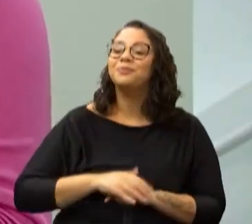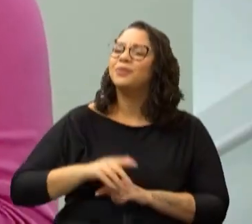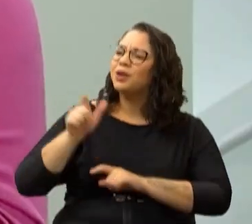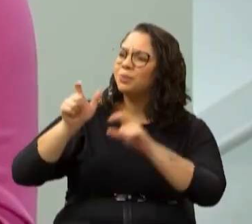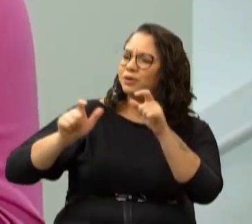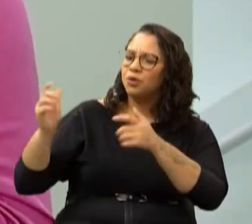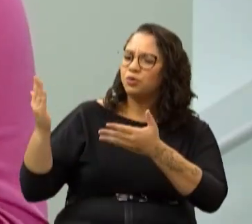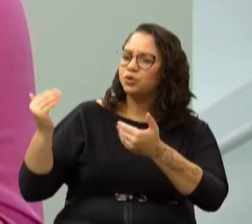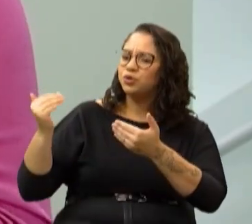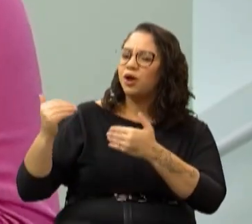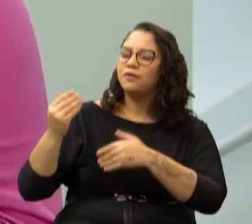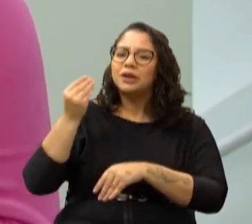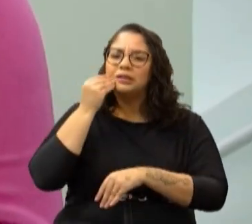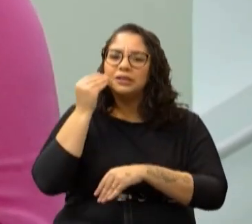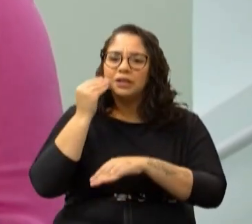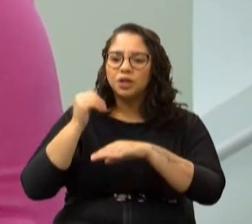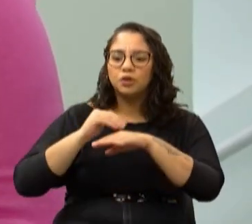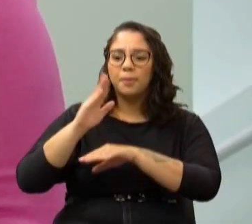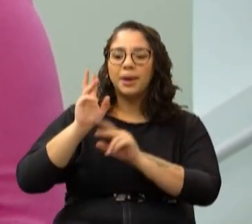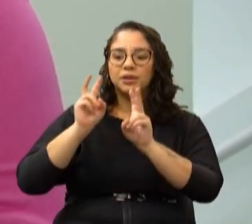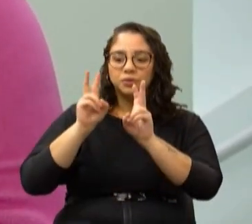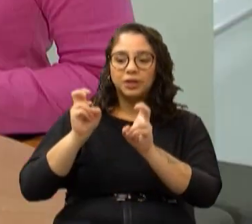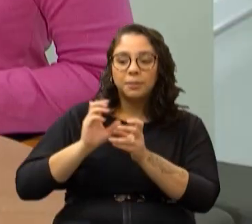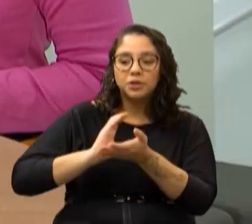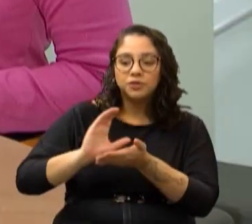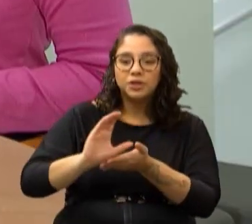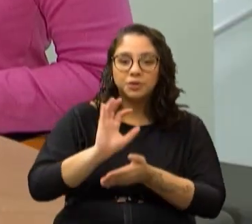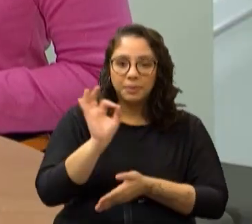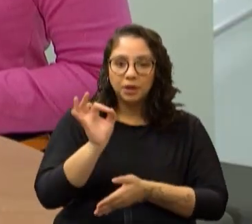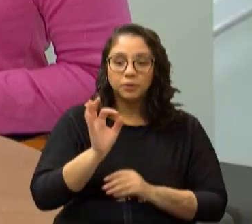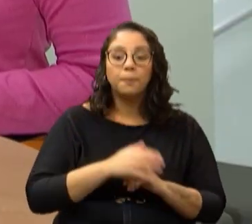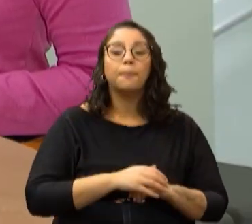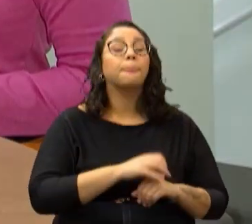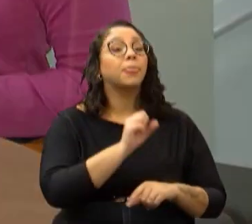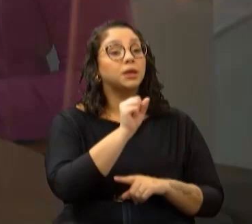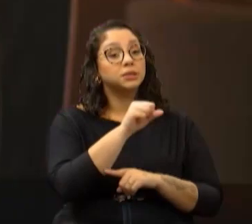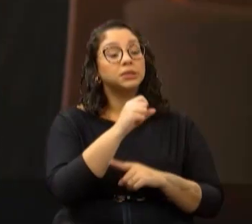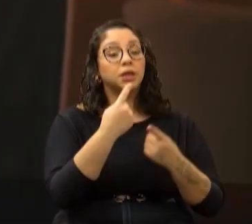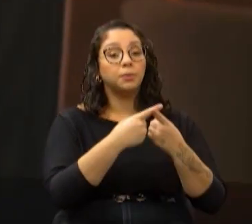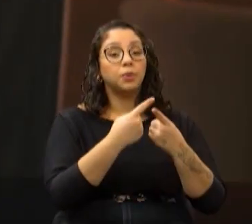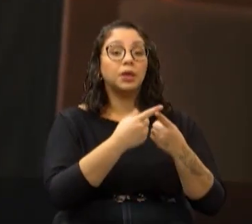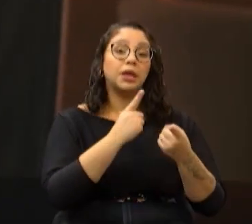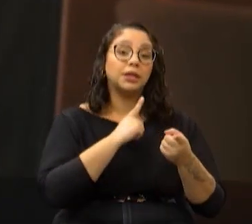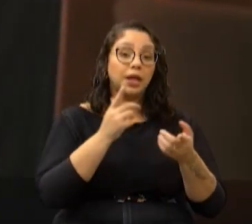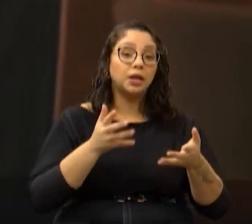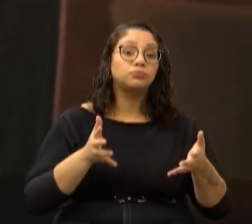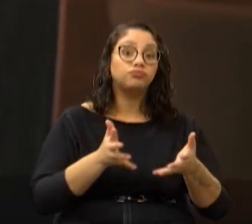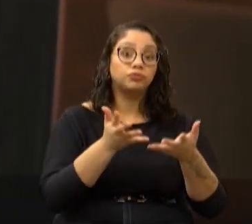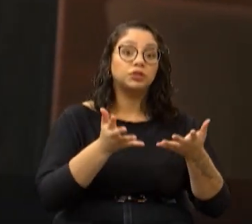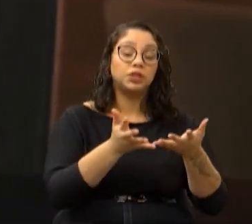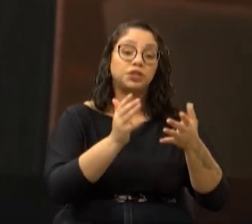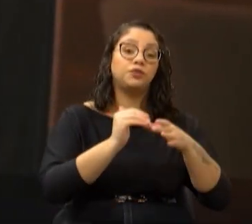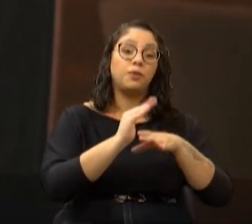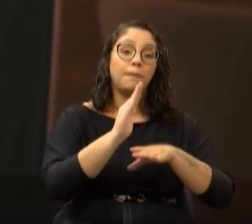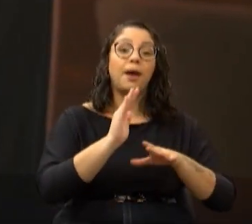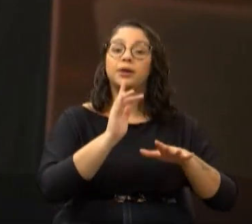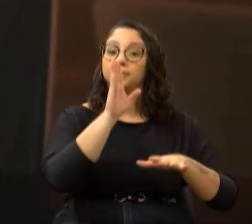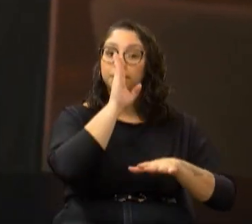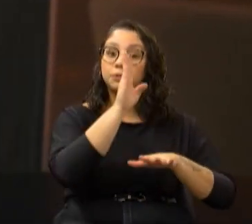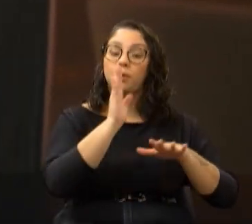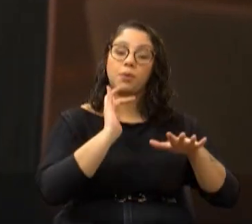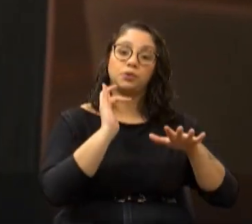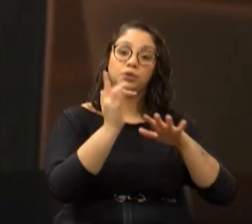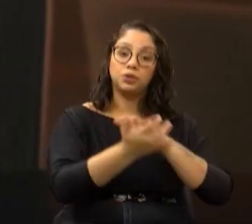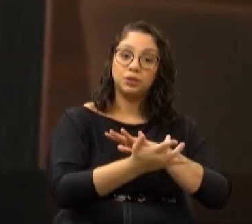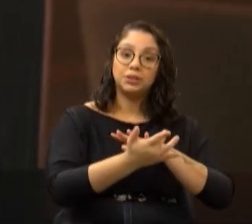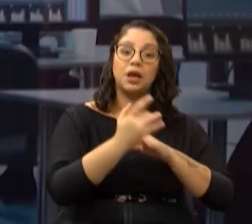jovens estão cada vez se aventurando mais nesse assunto de investimento, né? Eles estão até porque existe um certo incentivo maior nas mídias